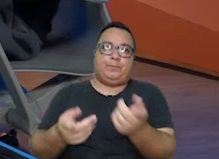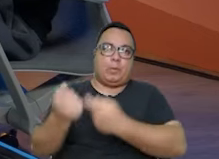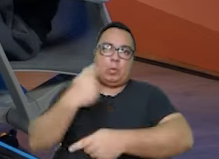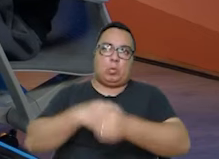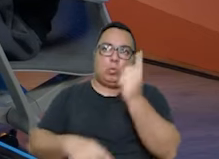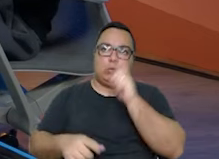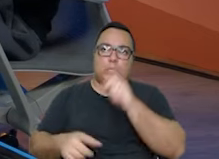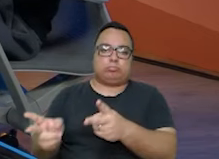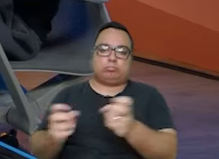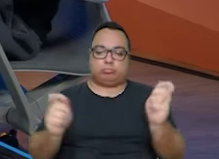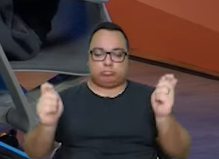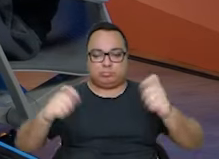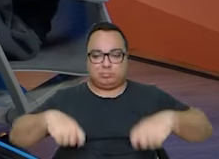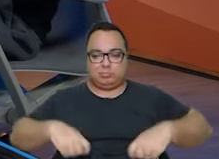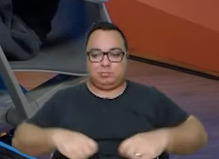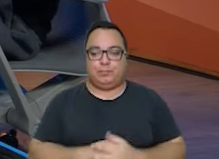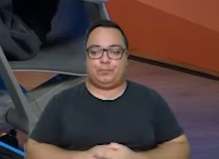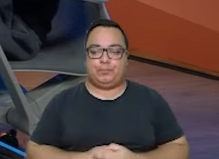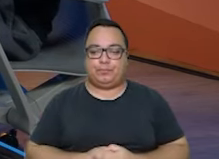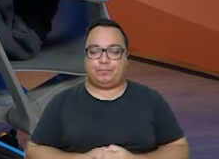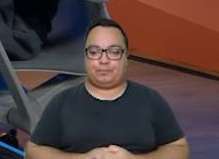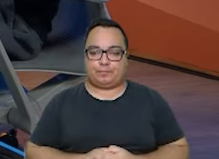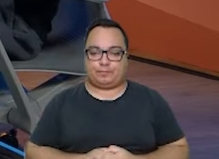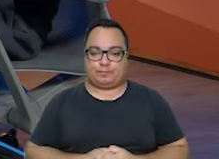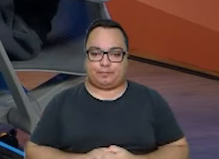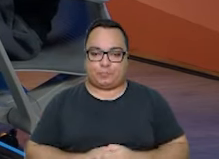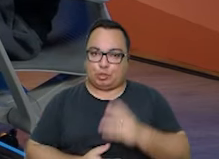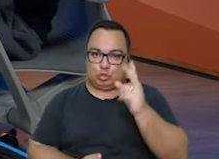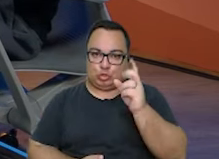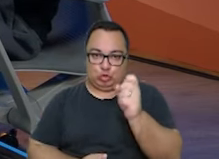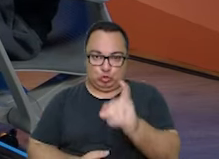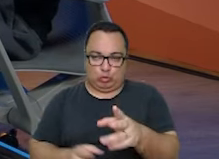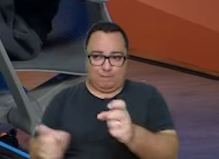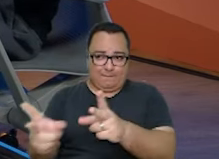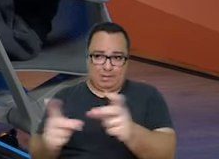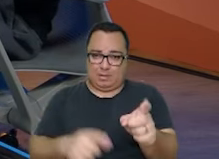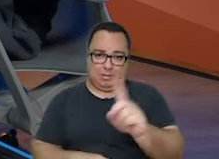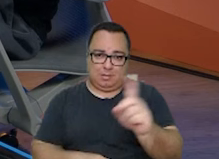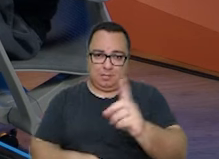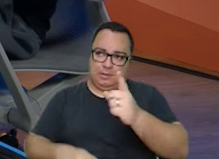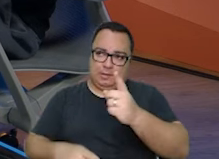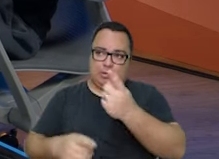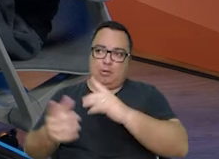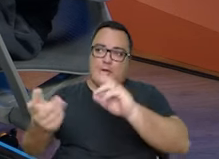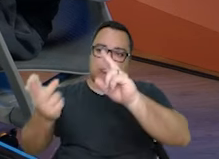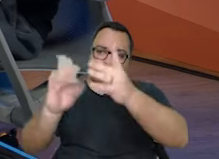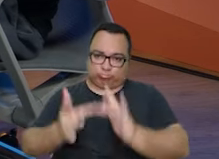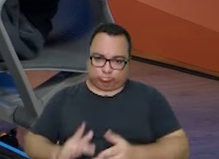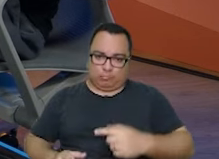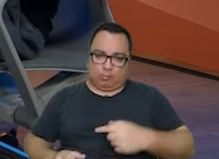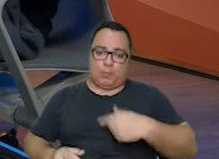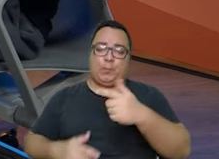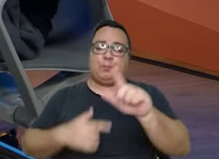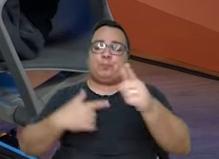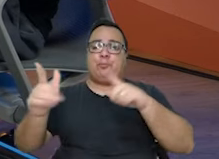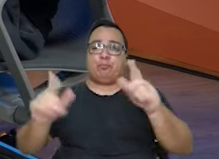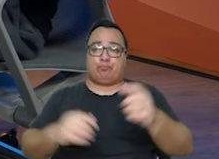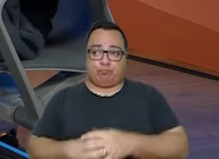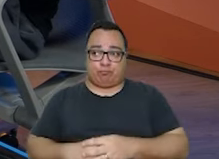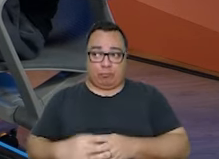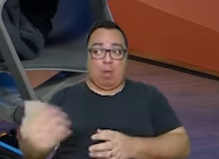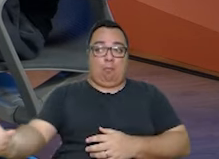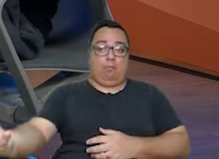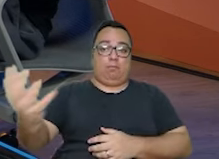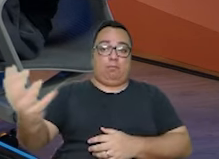canal Nem sempre é só venda né às vezes ali é um canal de atração é você vai atrair a